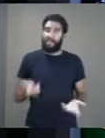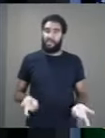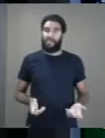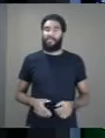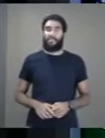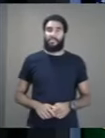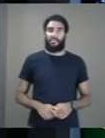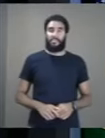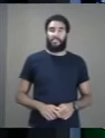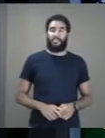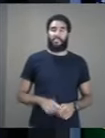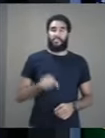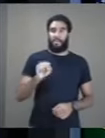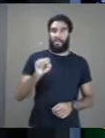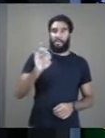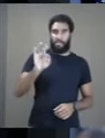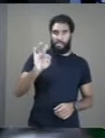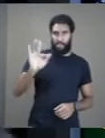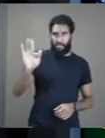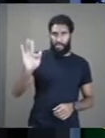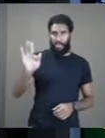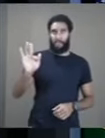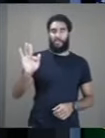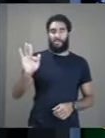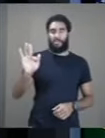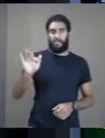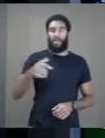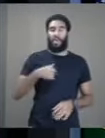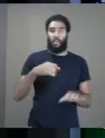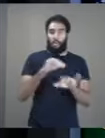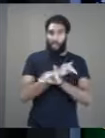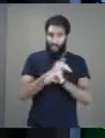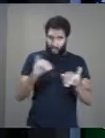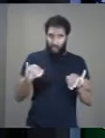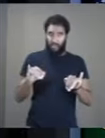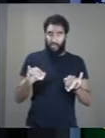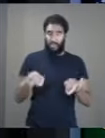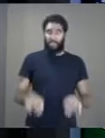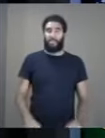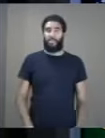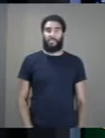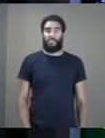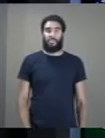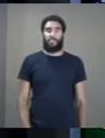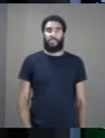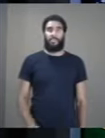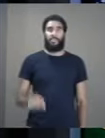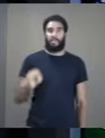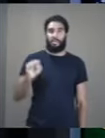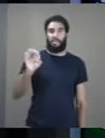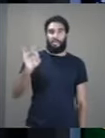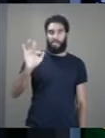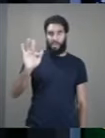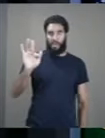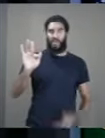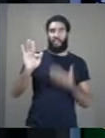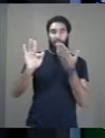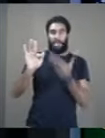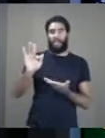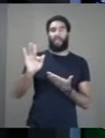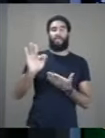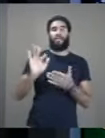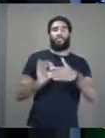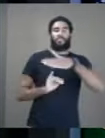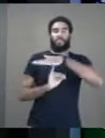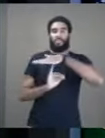O STF, e eu repito, que é um pilar da nossa democracia, uma instituição